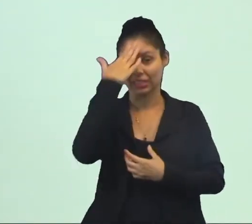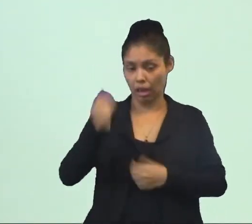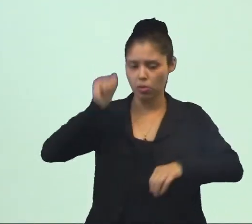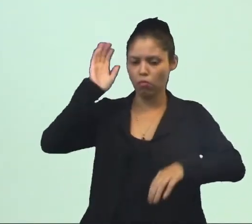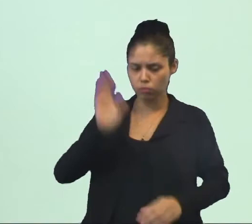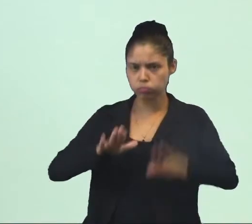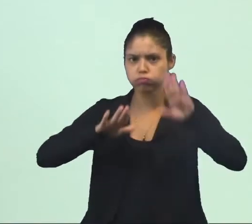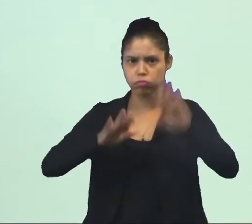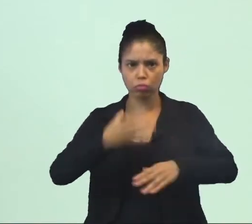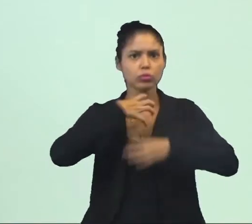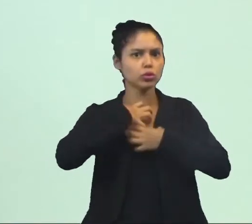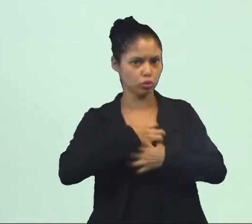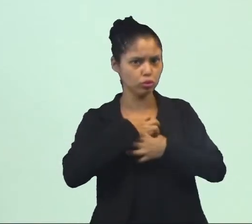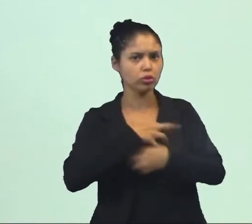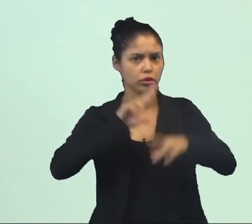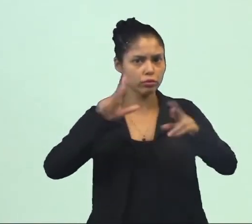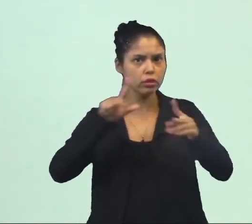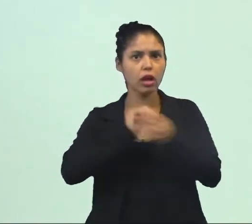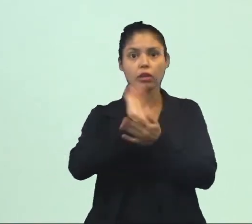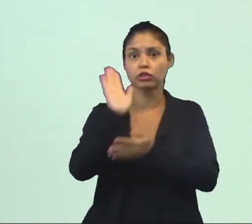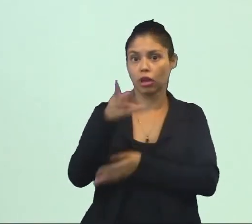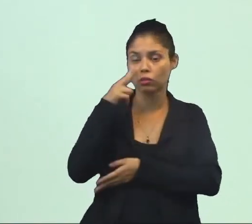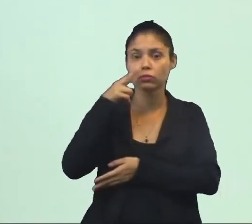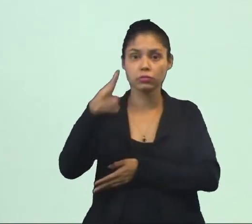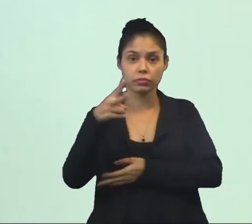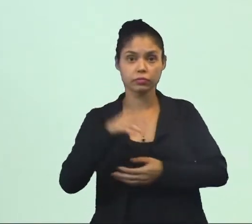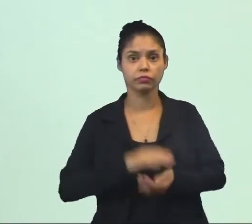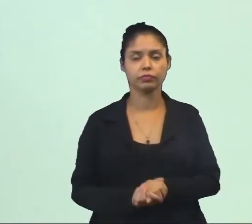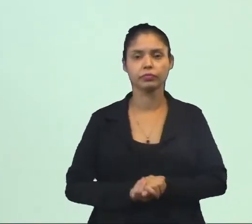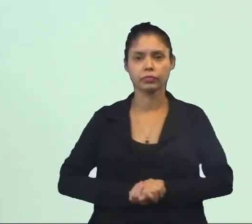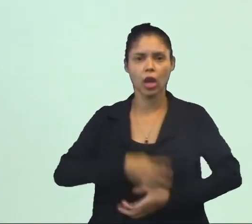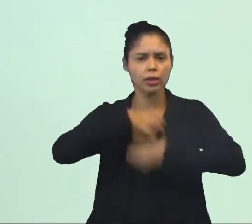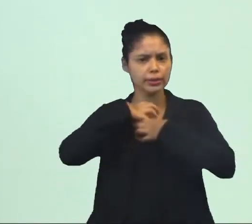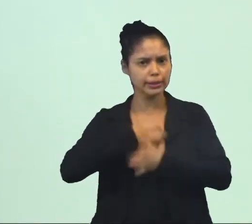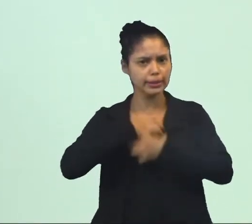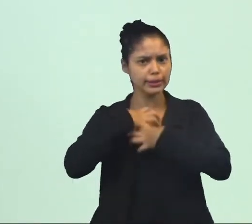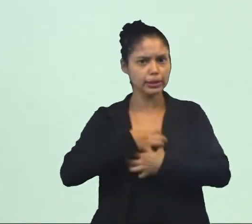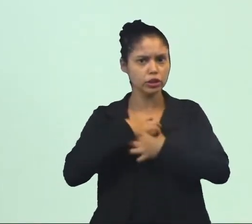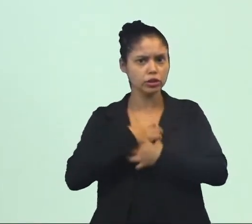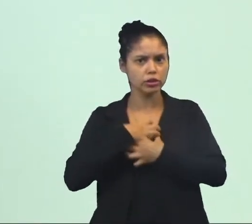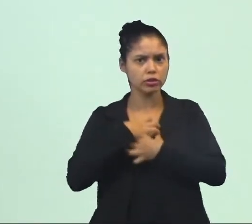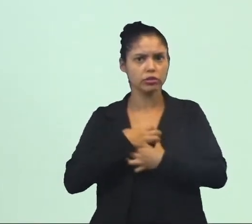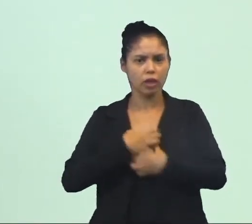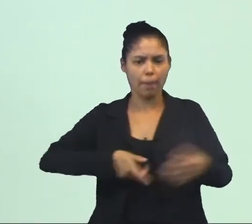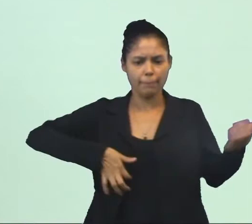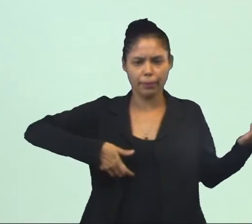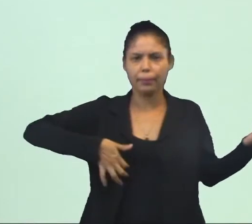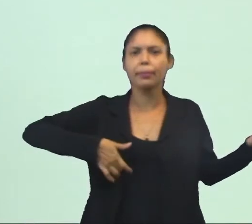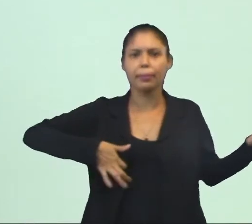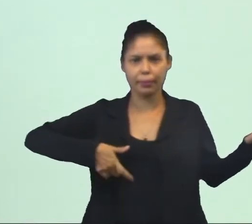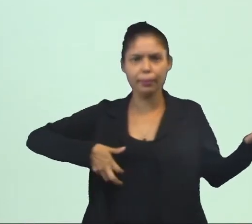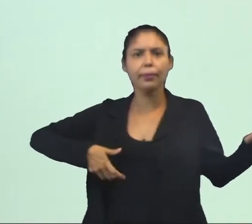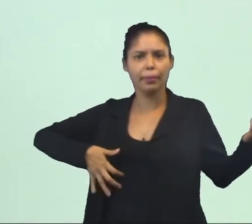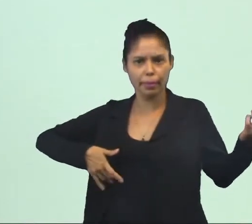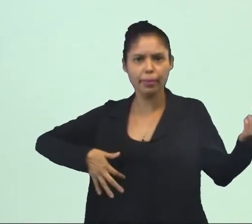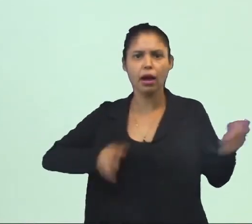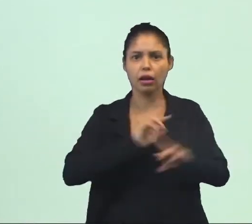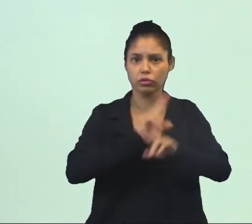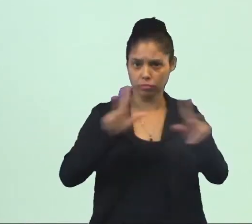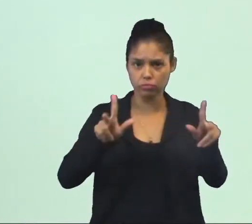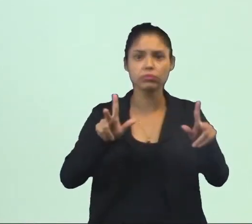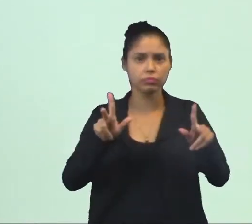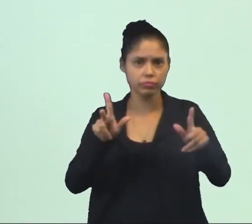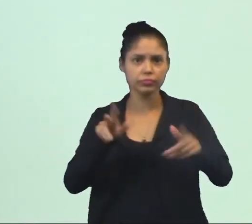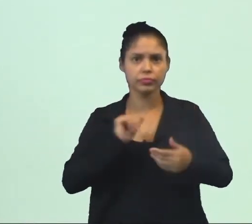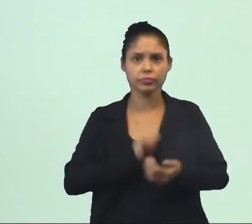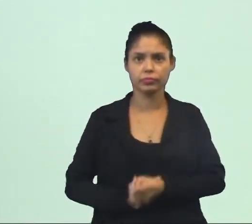Então, e já mais para frente, quando você escuta um som mais agudo ou uma guitarra, então é um som bem agudo,